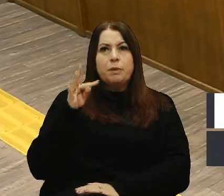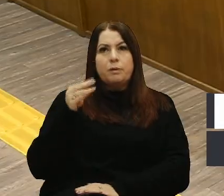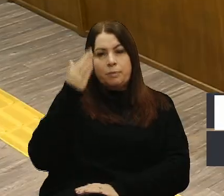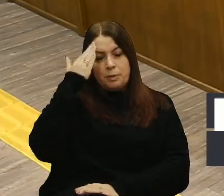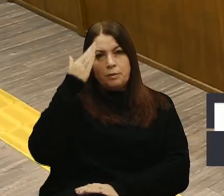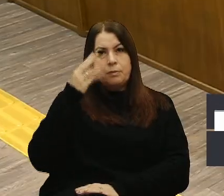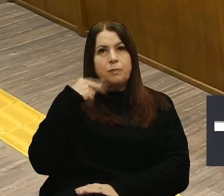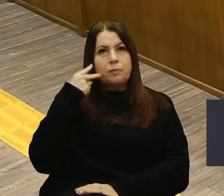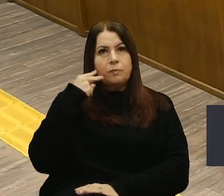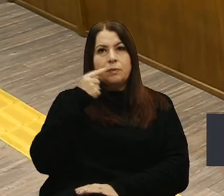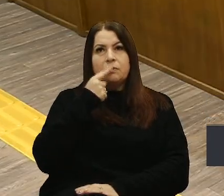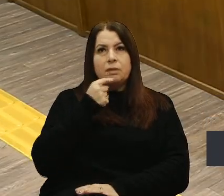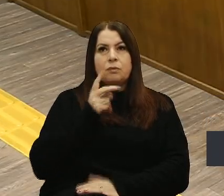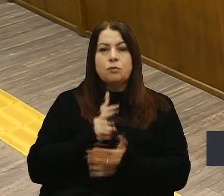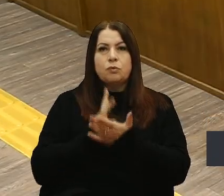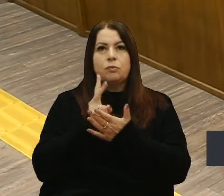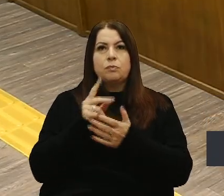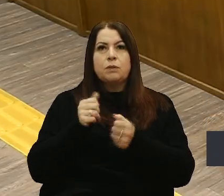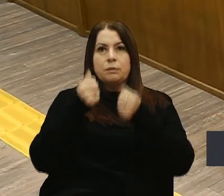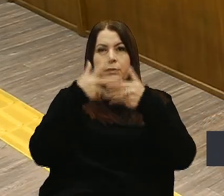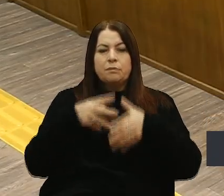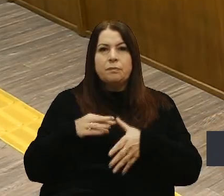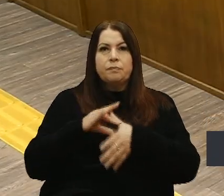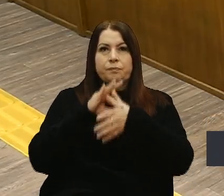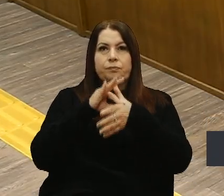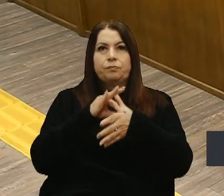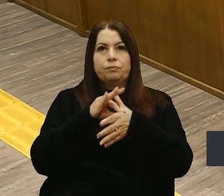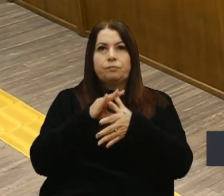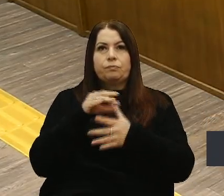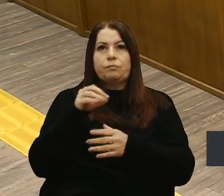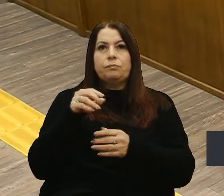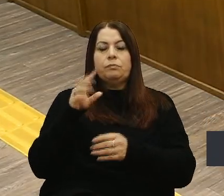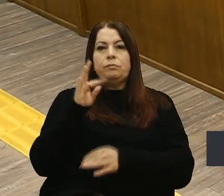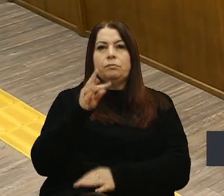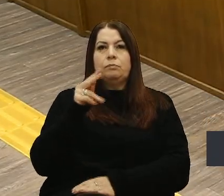Obrigado, vereadora Rose. Continue em declaração de lida do Partido dos Trabalhadores, o vereador Lucas.